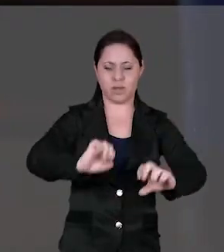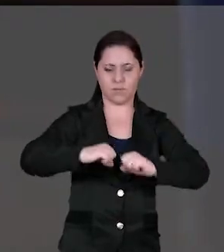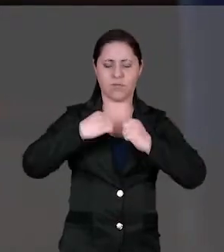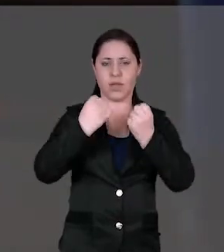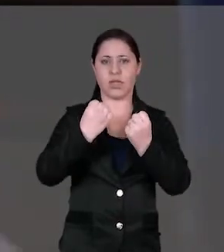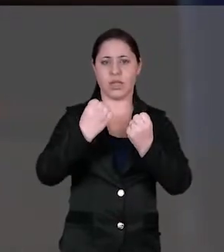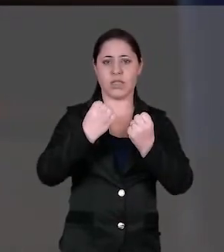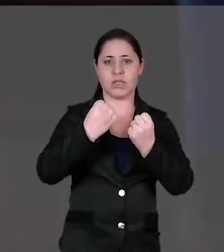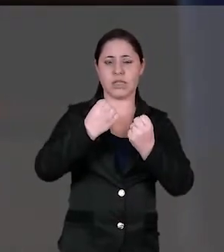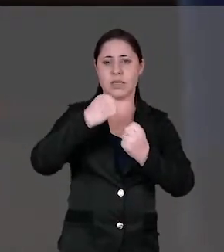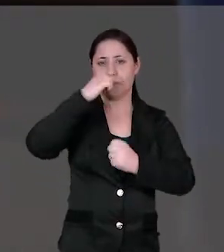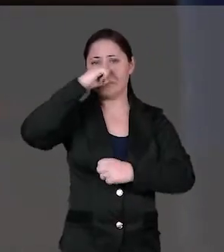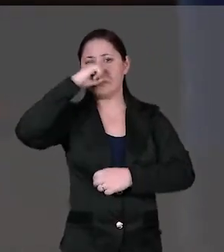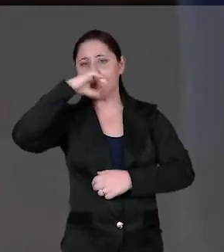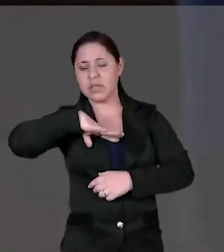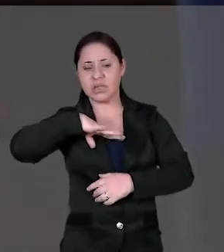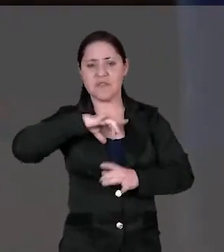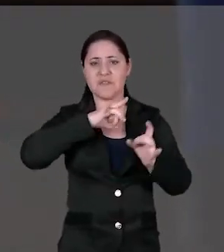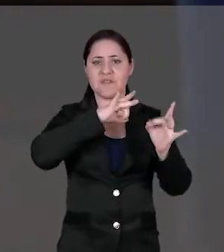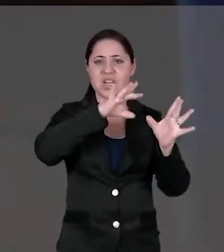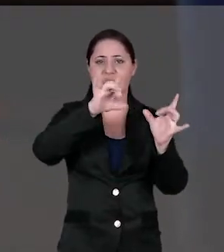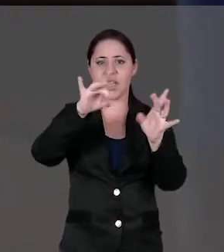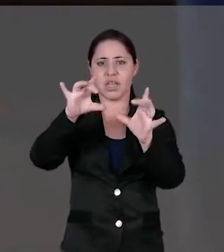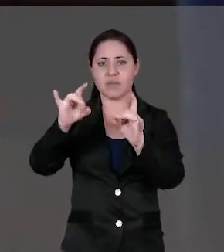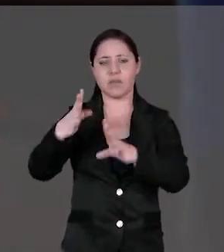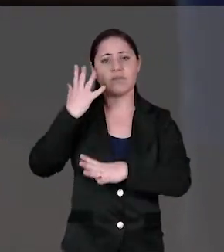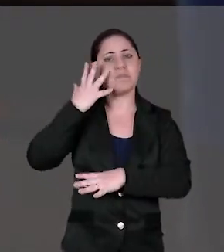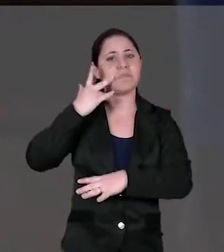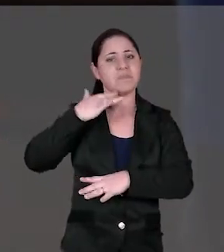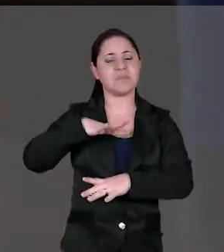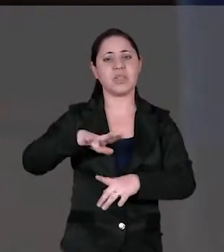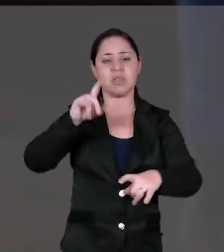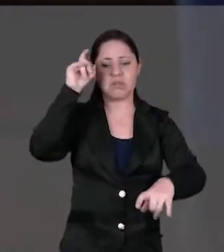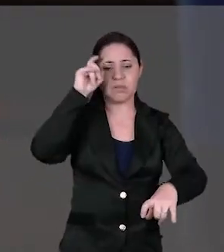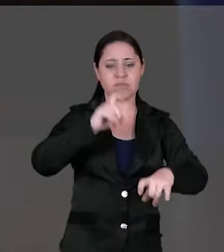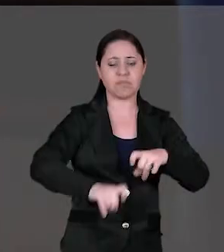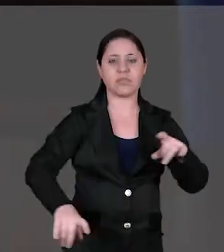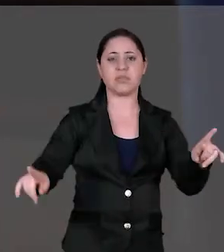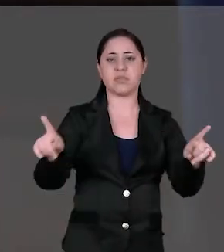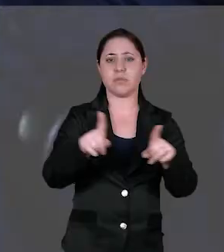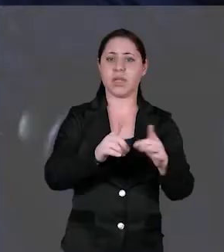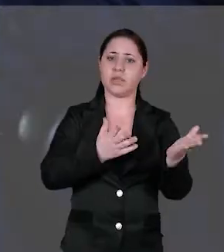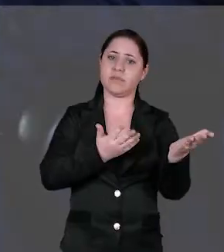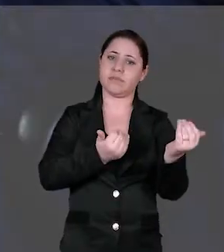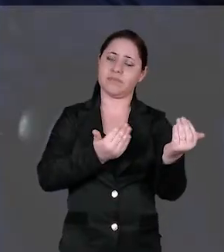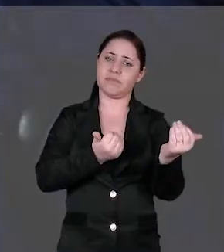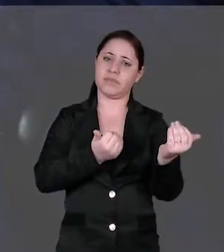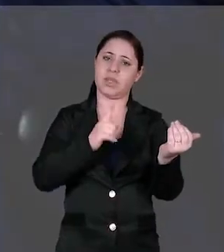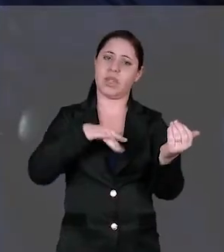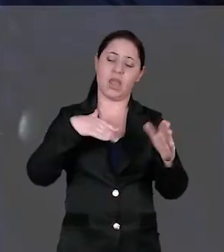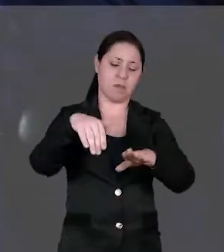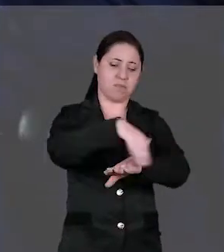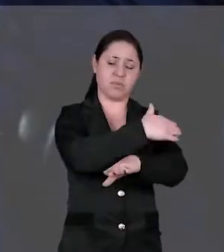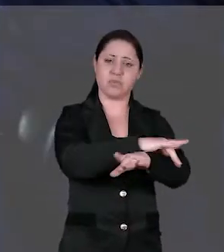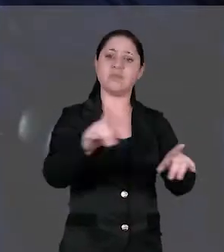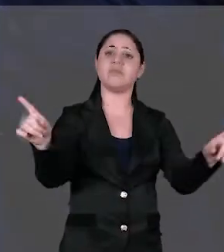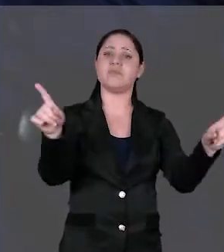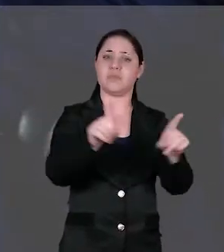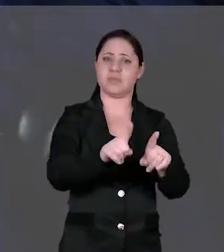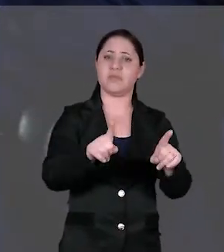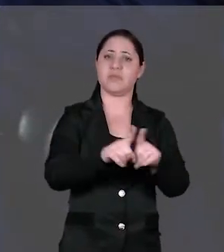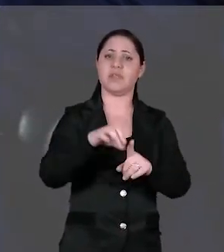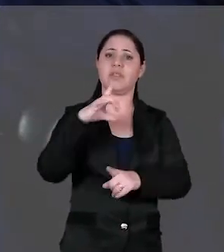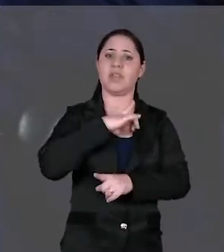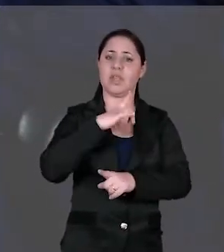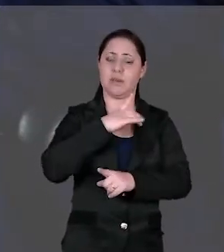o objetivo desse enfrentamento à exploração e o tráfico também, né, sexual de crianças e adolescentes, que a